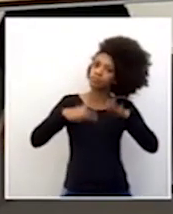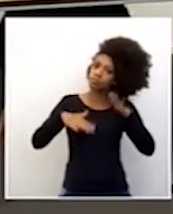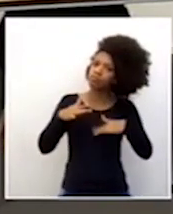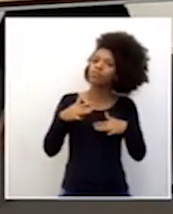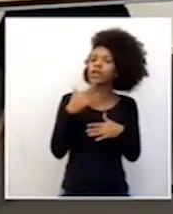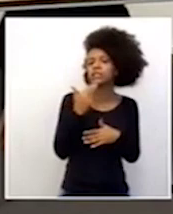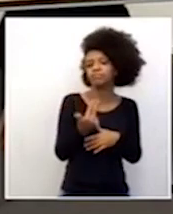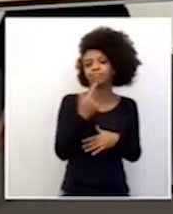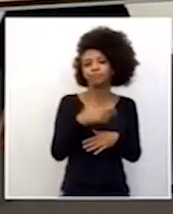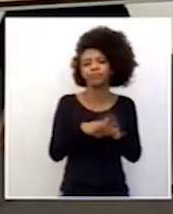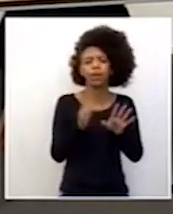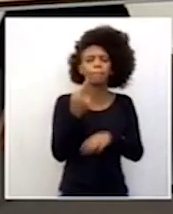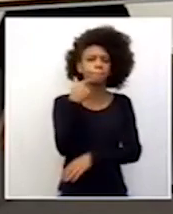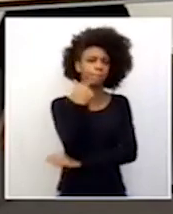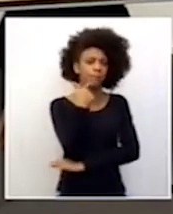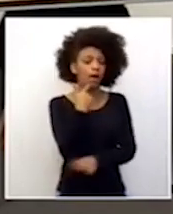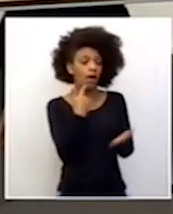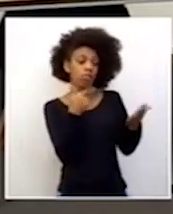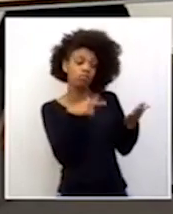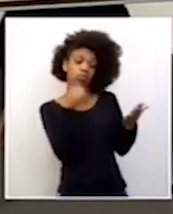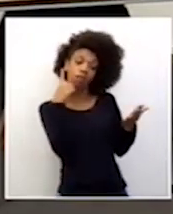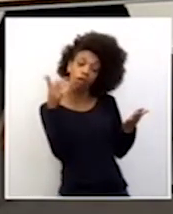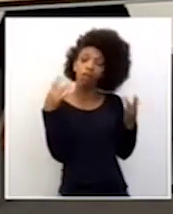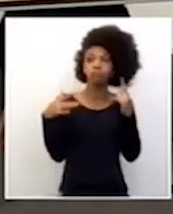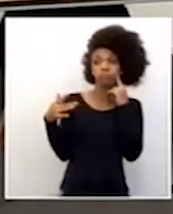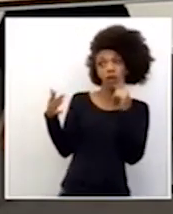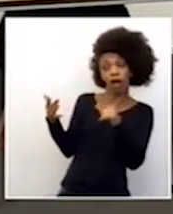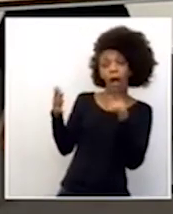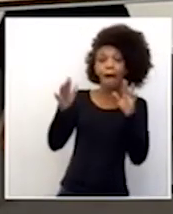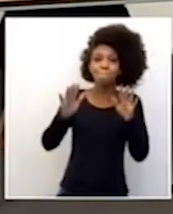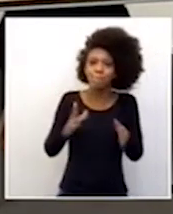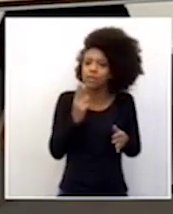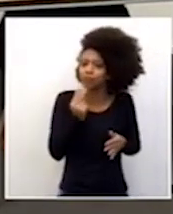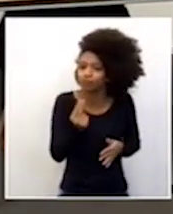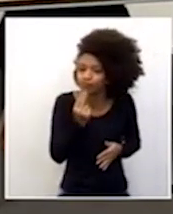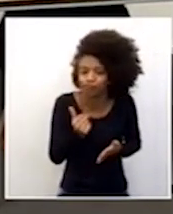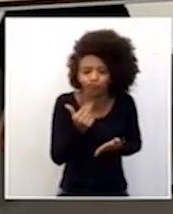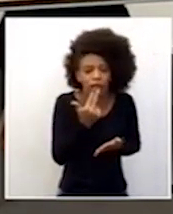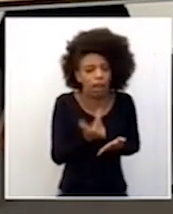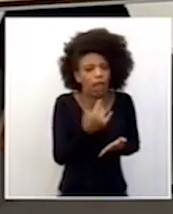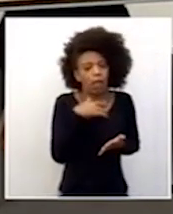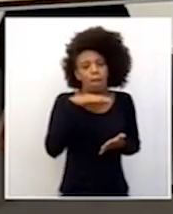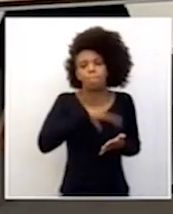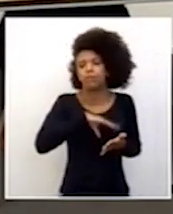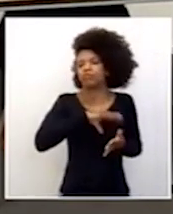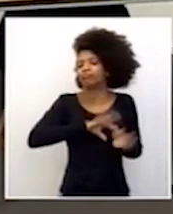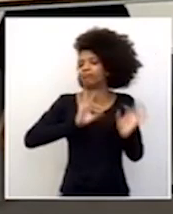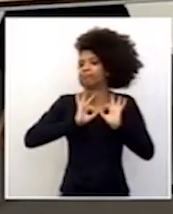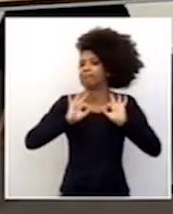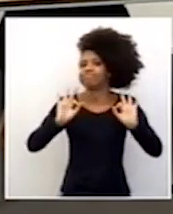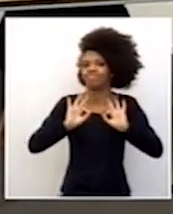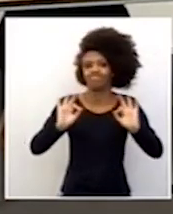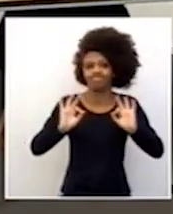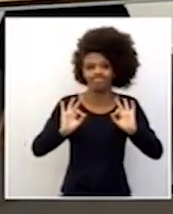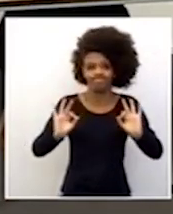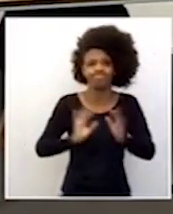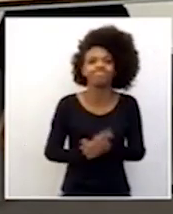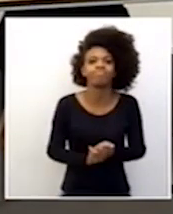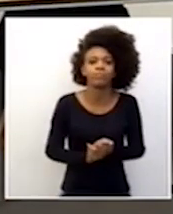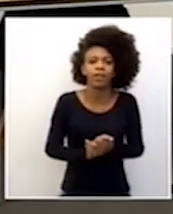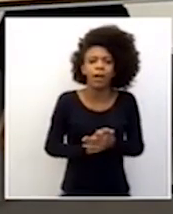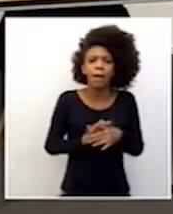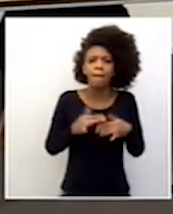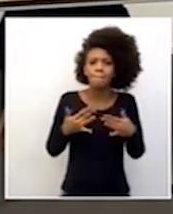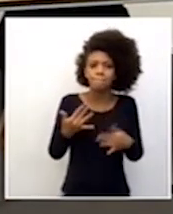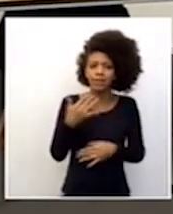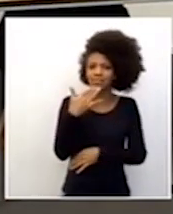podemos pensar, olha, tem esse, tem aquele, mas Machado de Assis no Brasil, em língua portuguesa, é incontornável. Sim, olha, nós estamos gastando